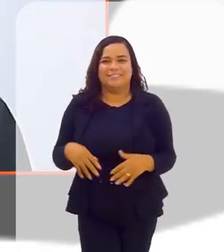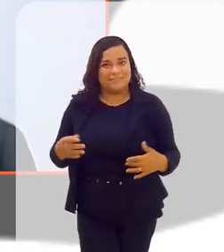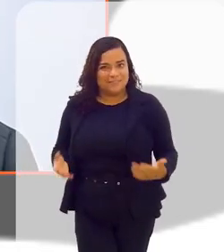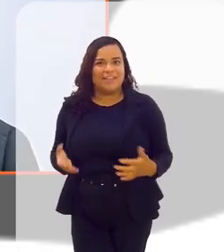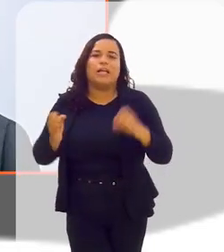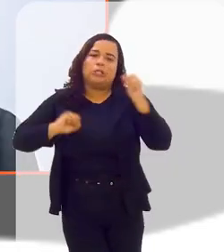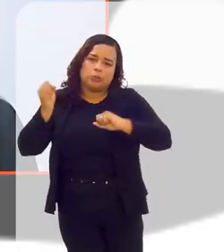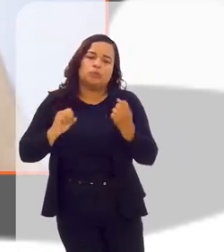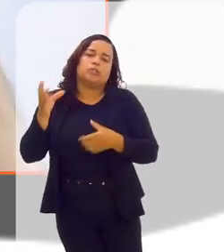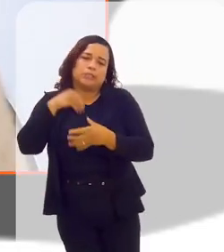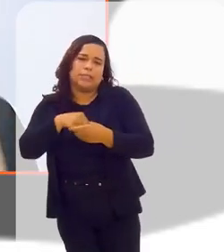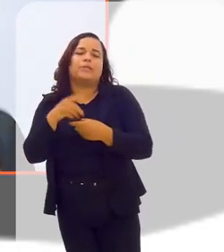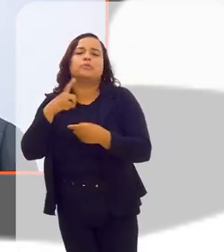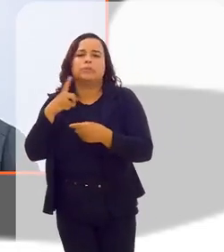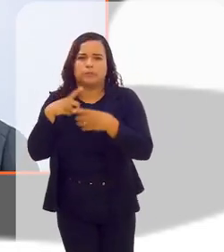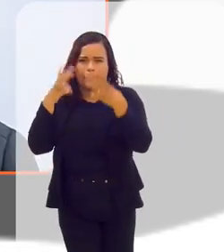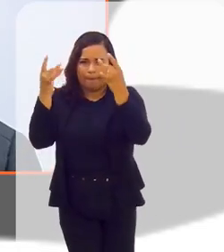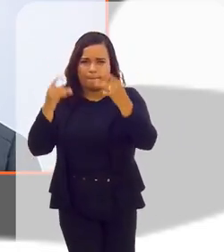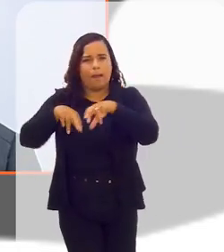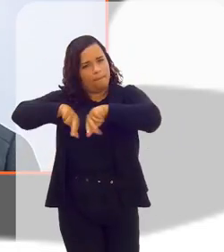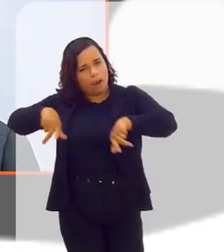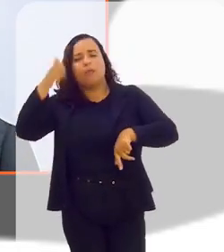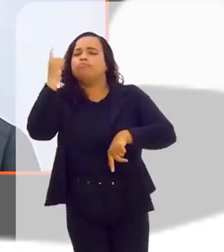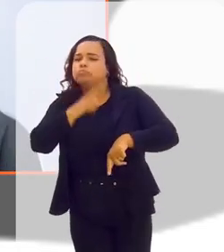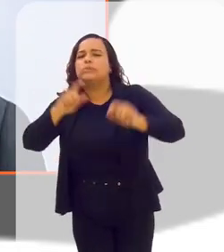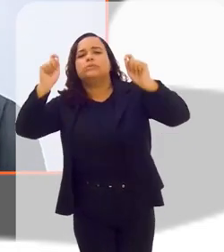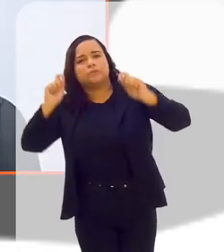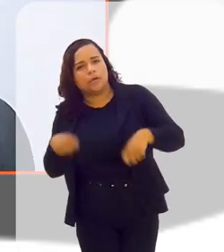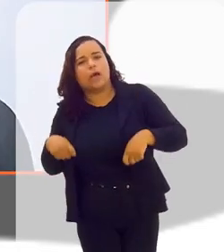seu QNAE as atribuições que ela pode